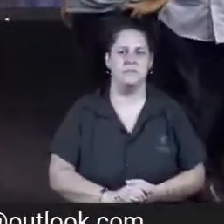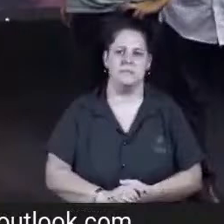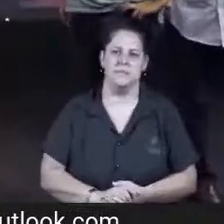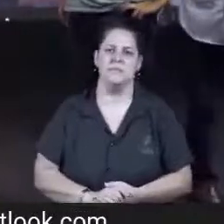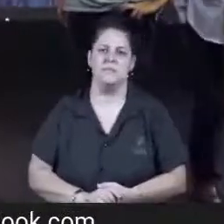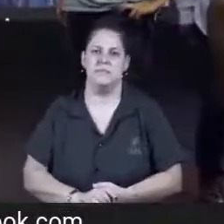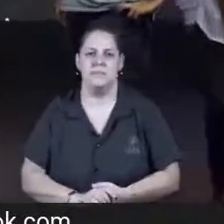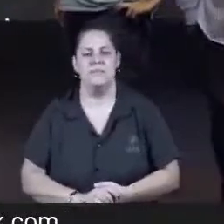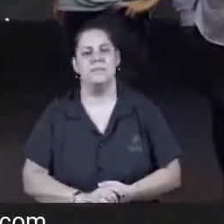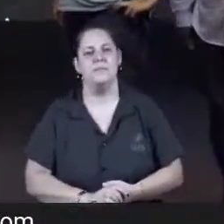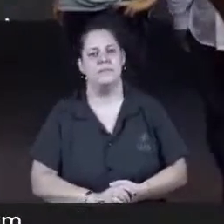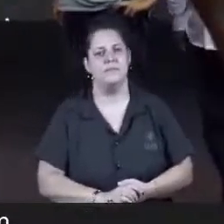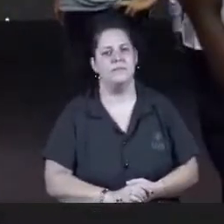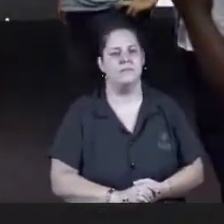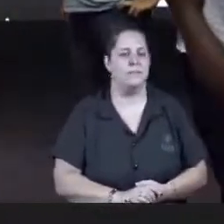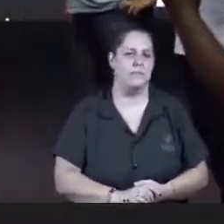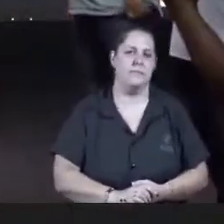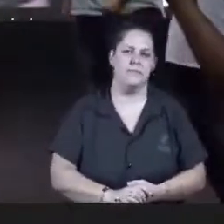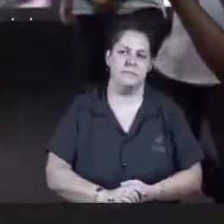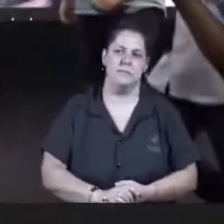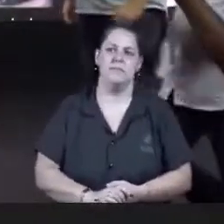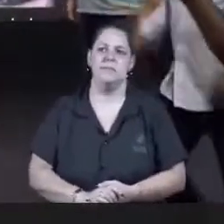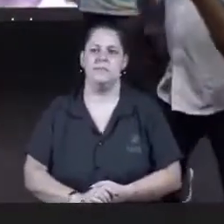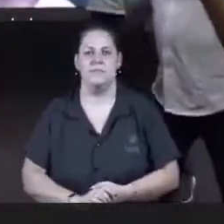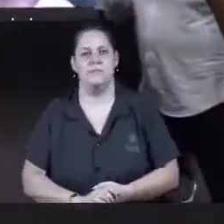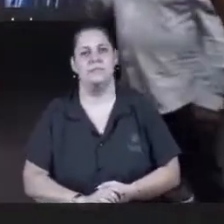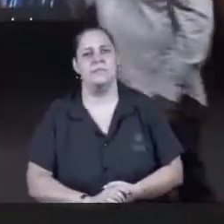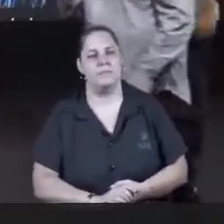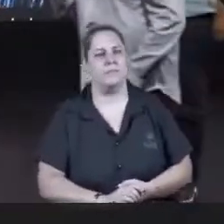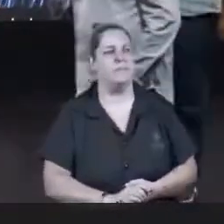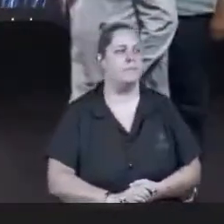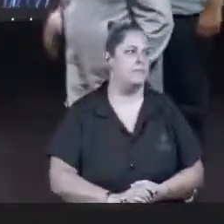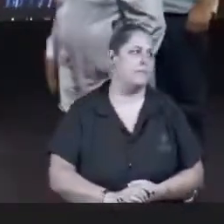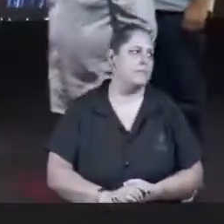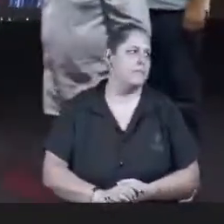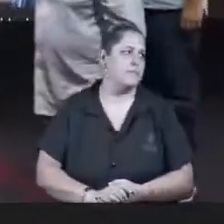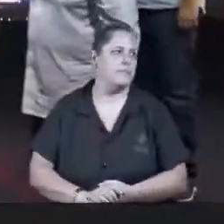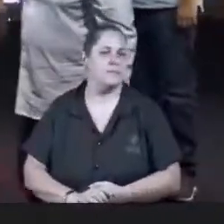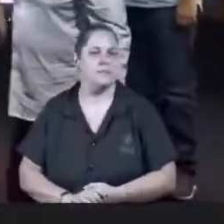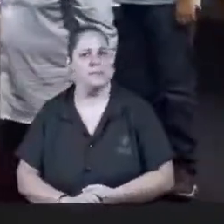Presidenta, mandou bem demais. Tem muita gente elogiando,